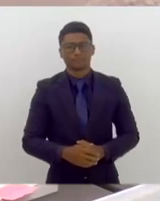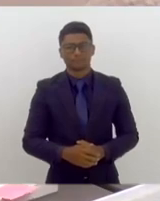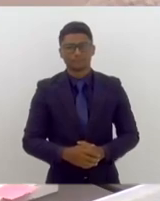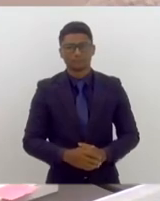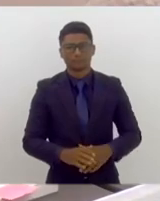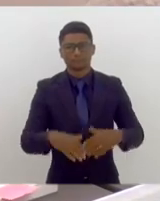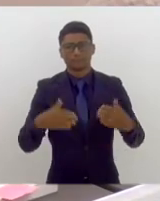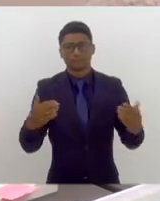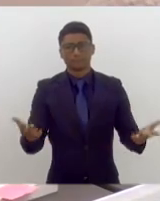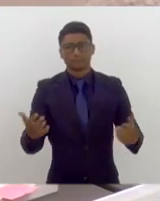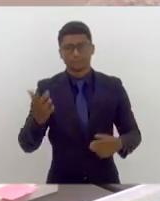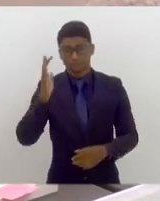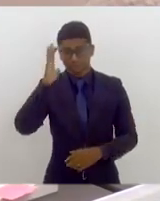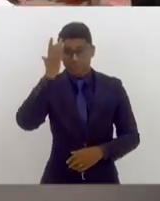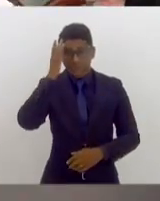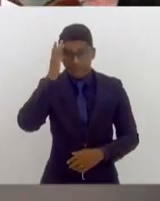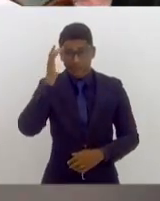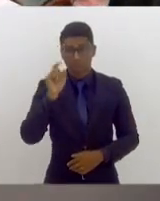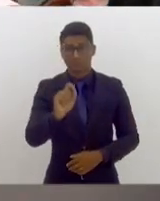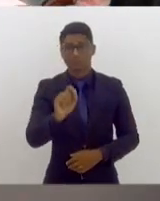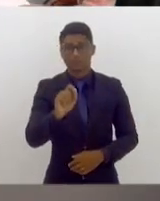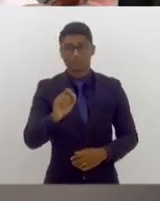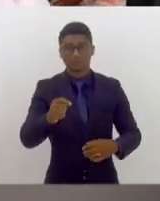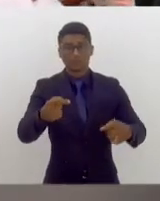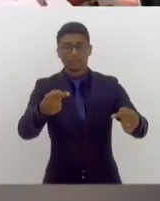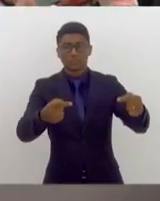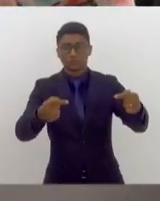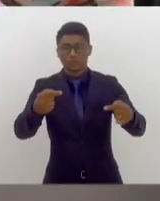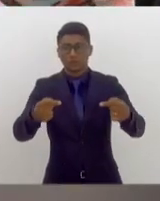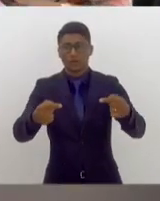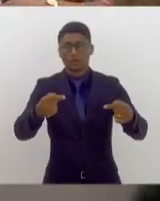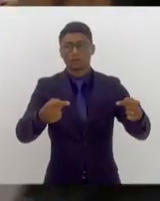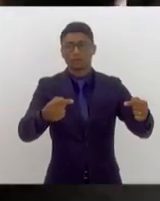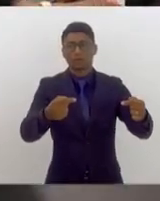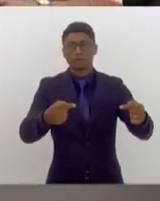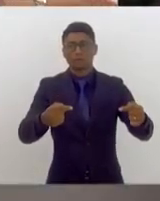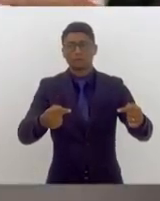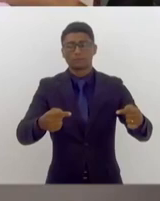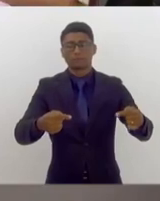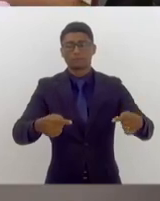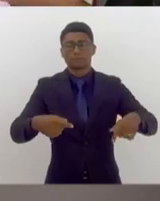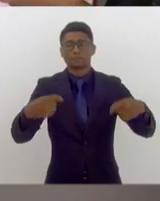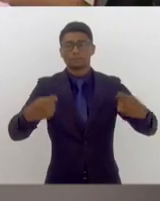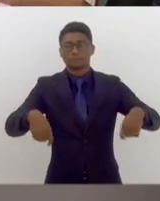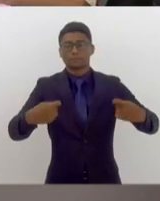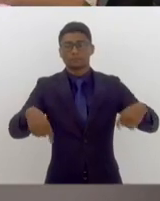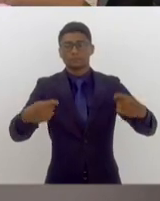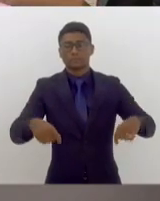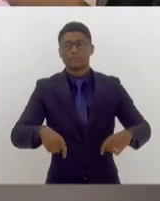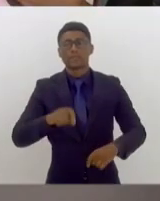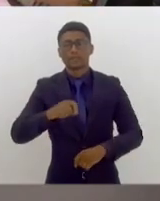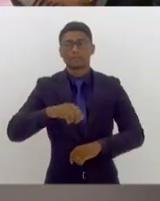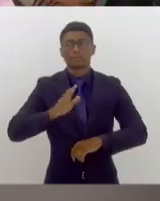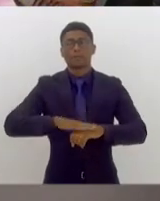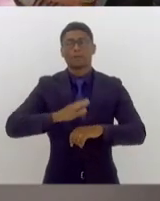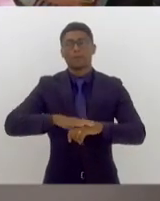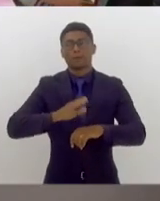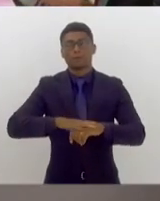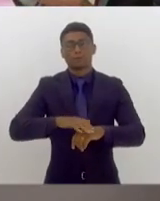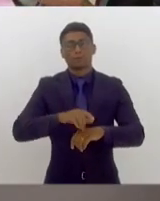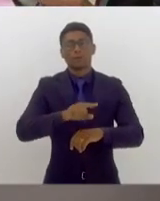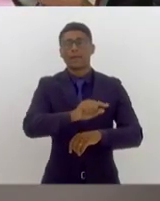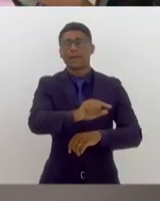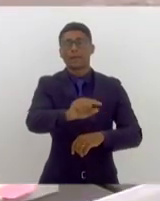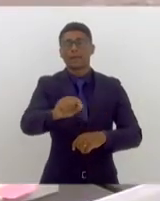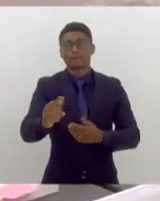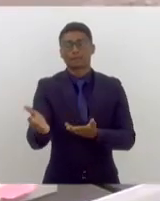Então, eu acho que a discussão, em primeiro lugar, ela tem que partir da juventude. Para a gente